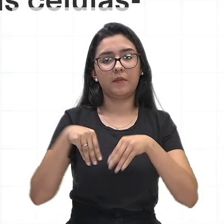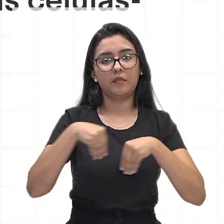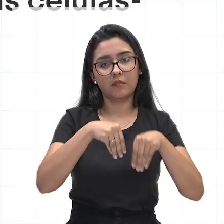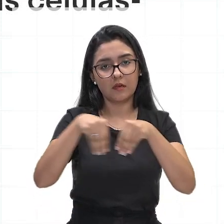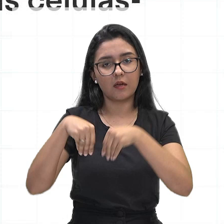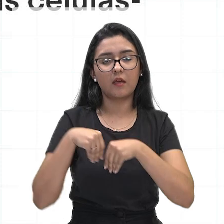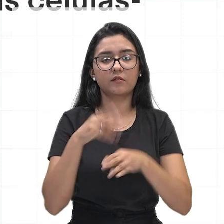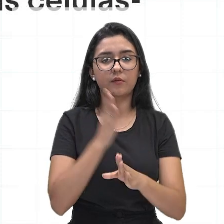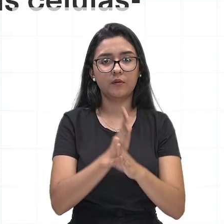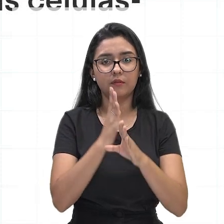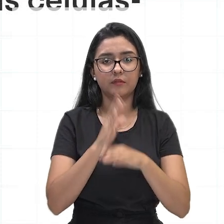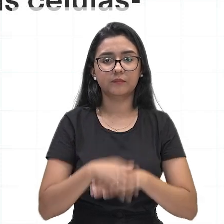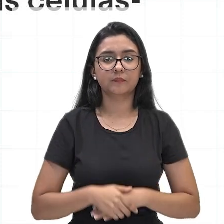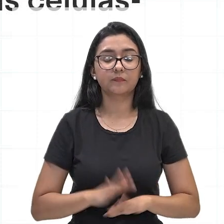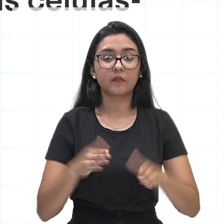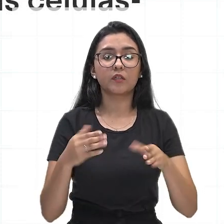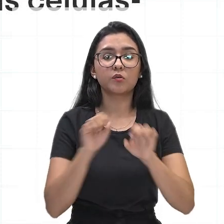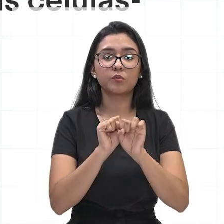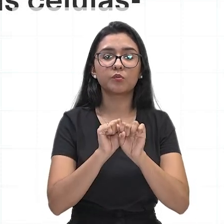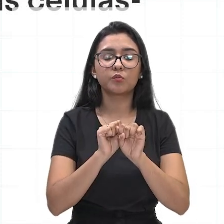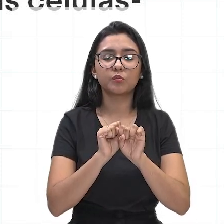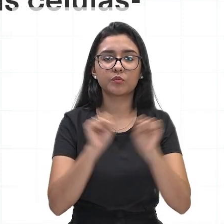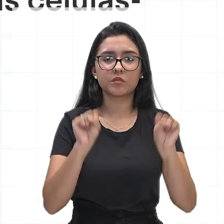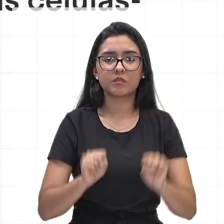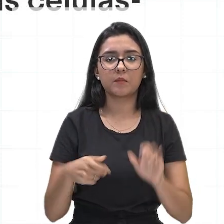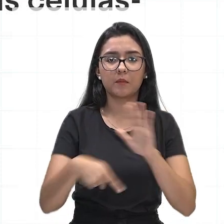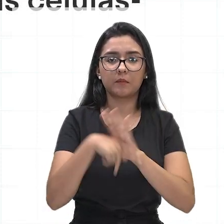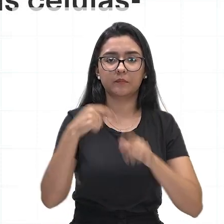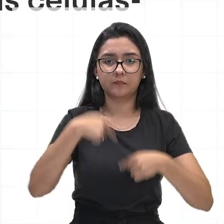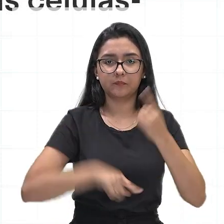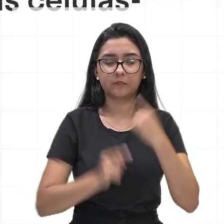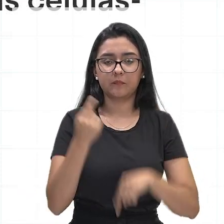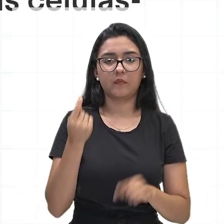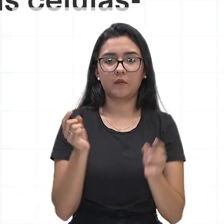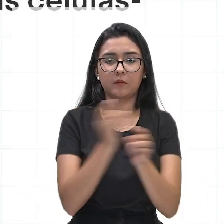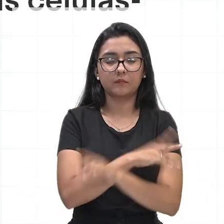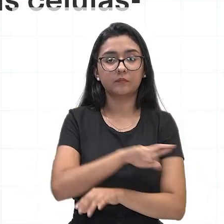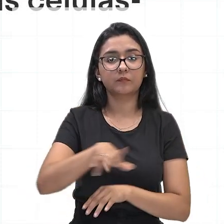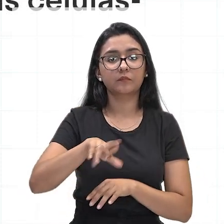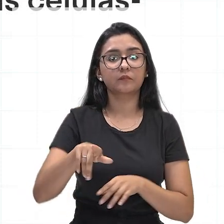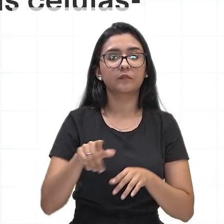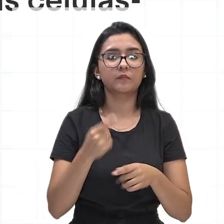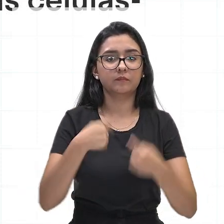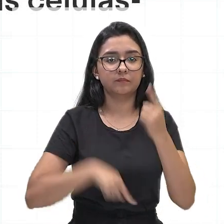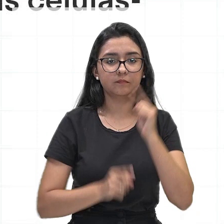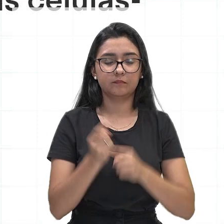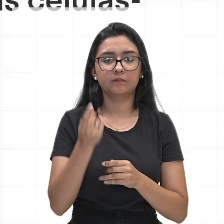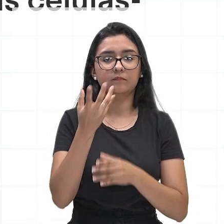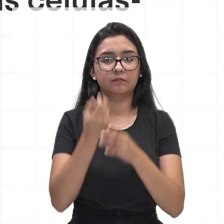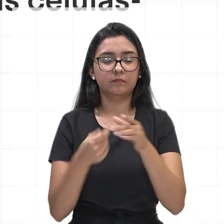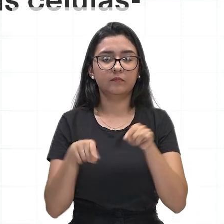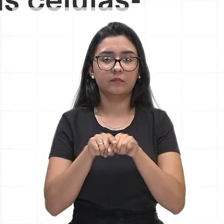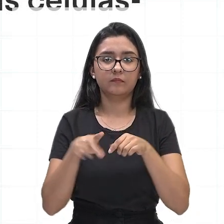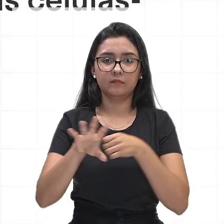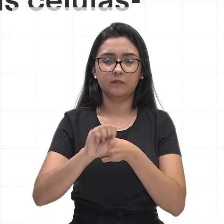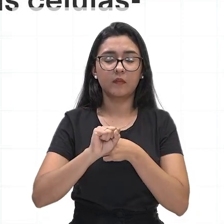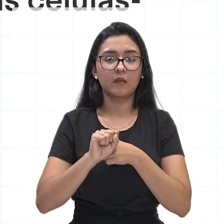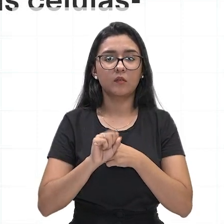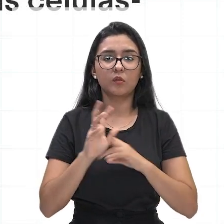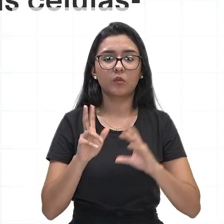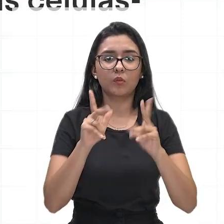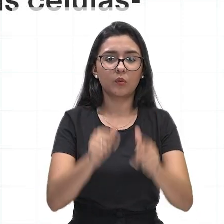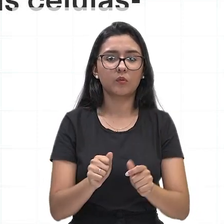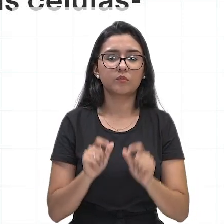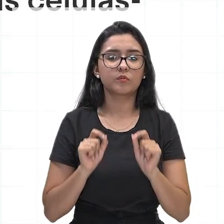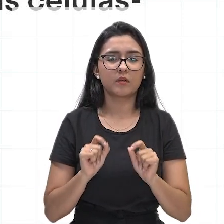podem ser terrestres. O seu sistema digestório ele é incompleto, com digestão intra e extracelular.